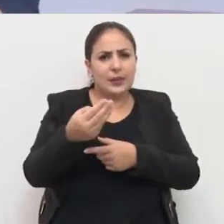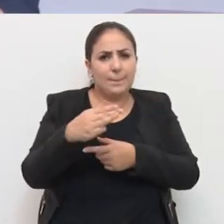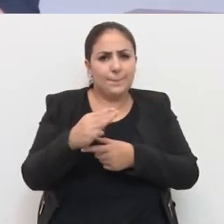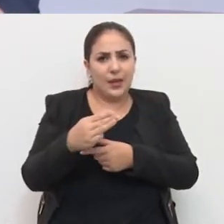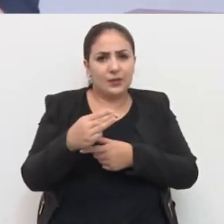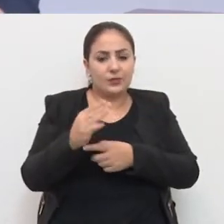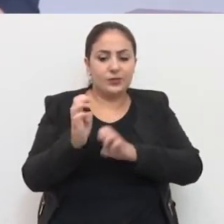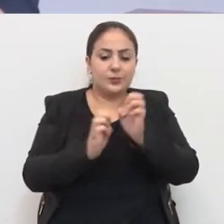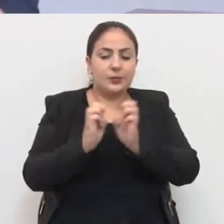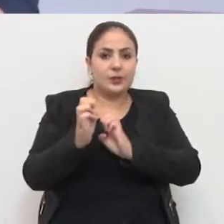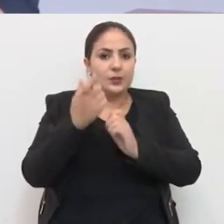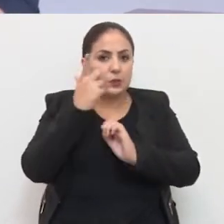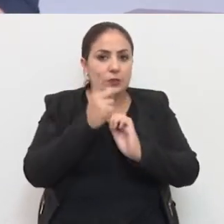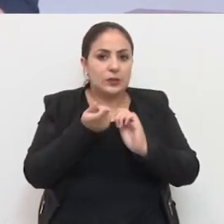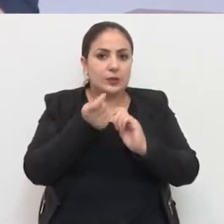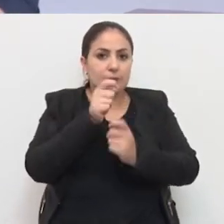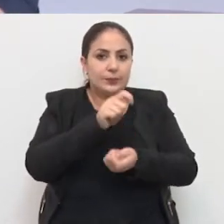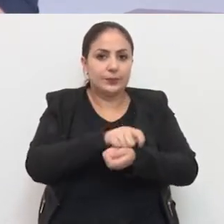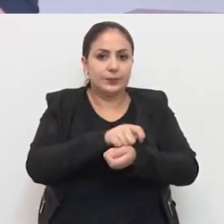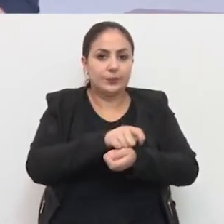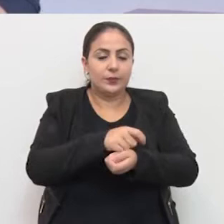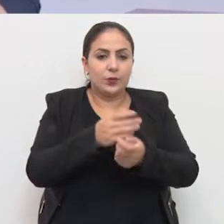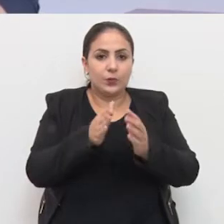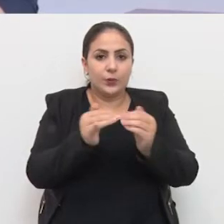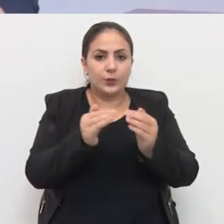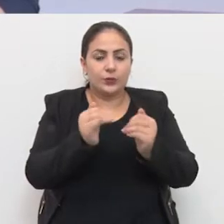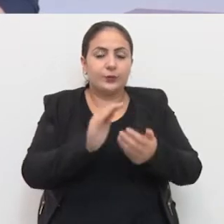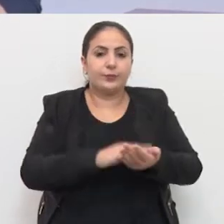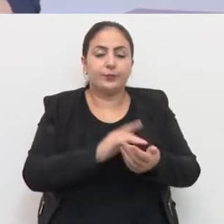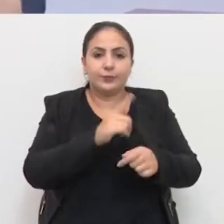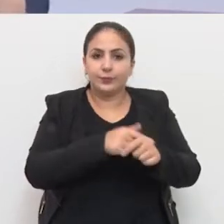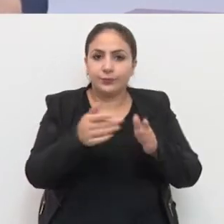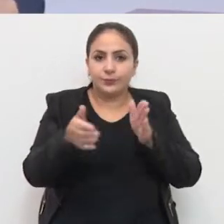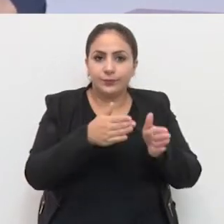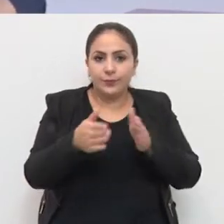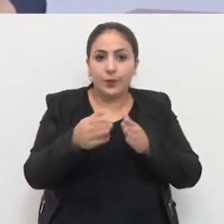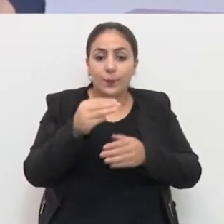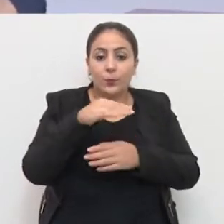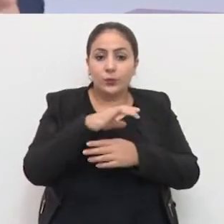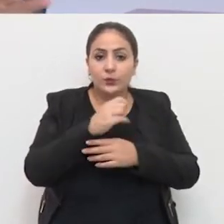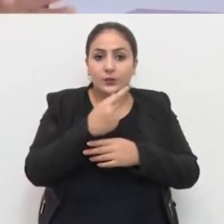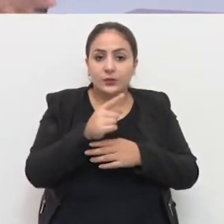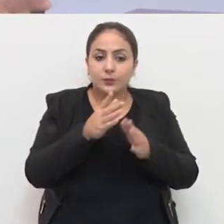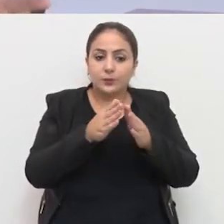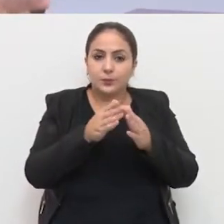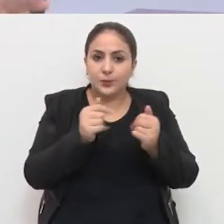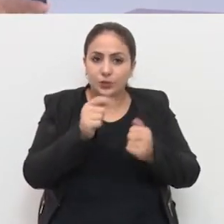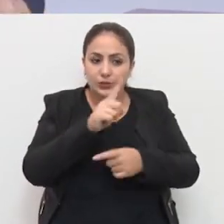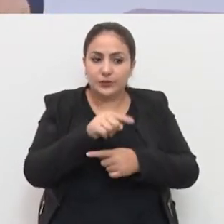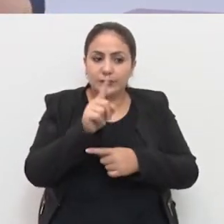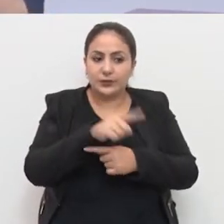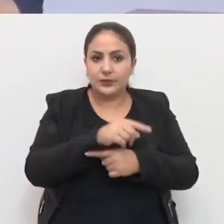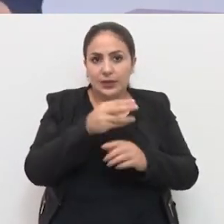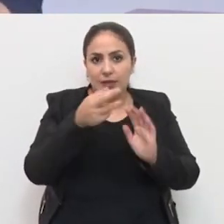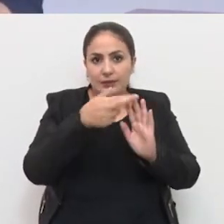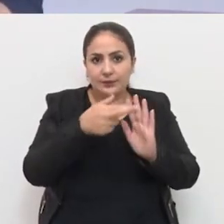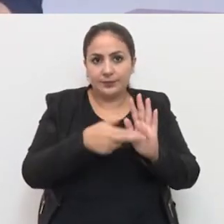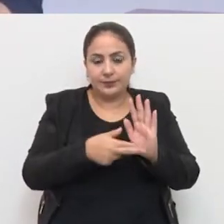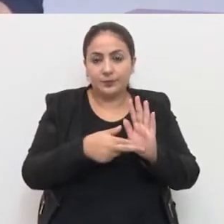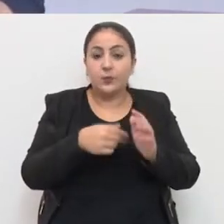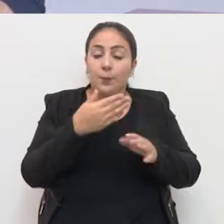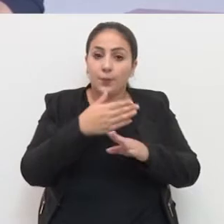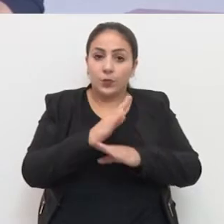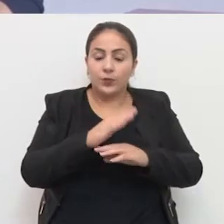médios empresários se adequarem às exigências. Na época, uma moção pedindo a suspensão da norma foi